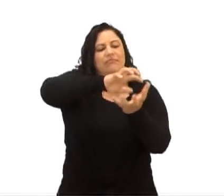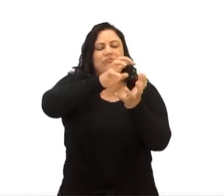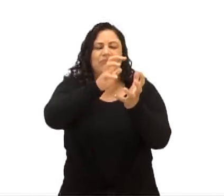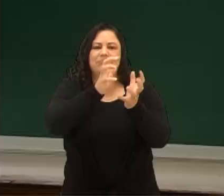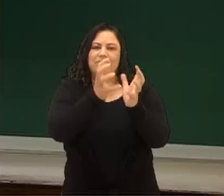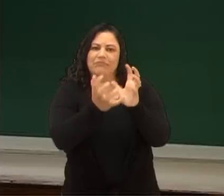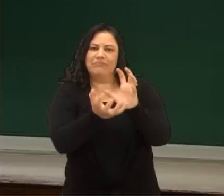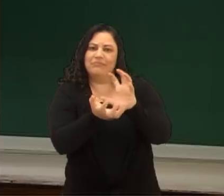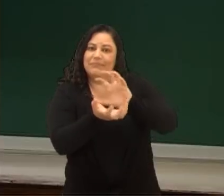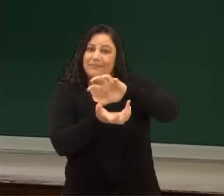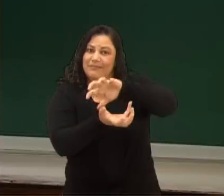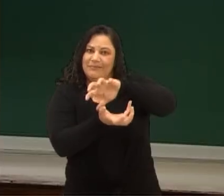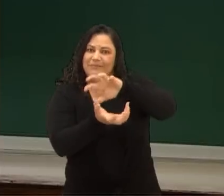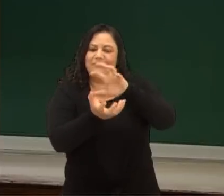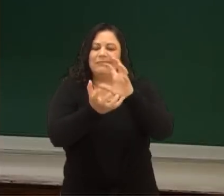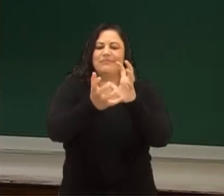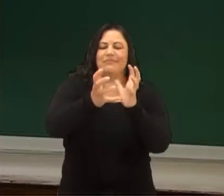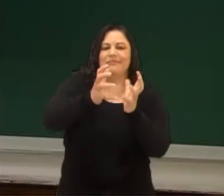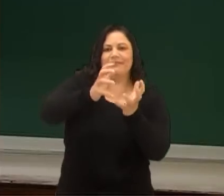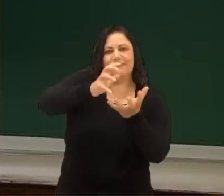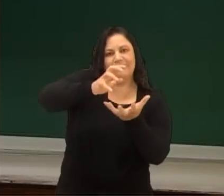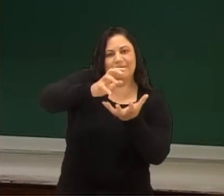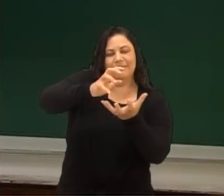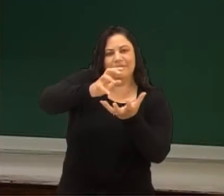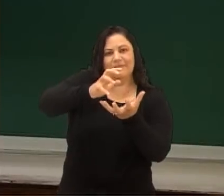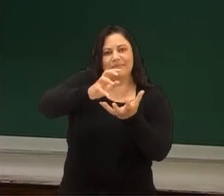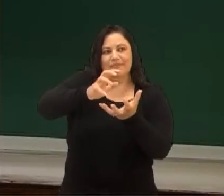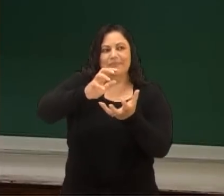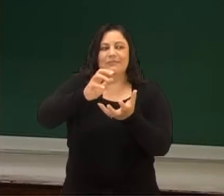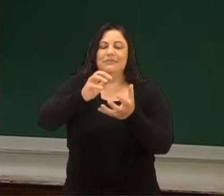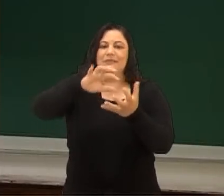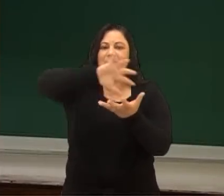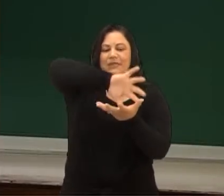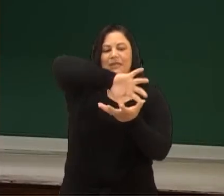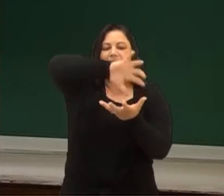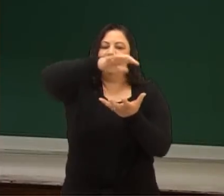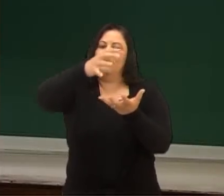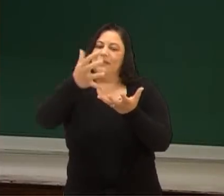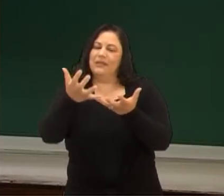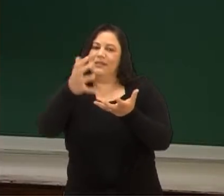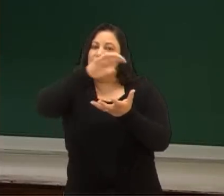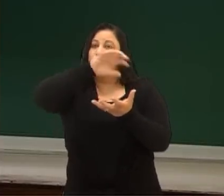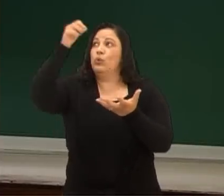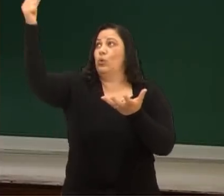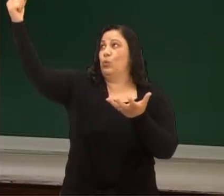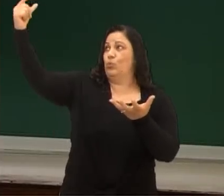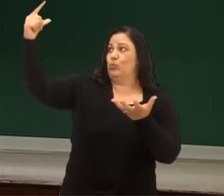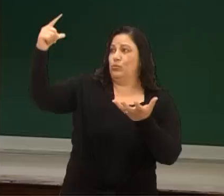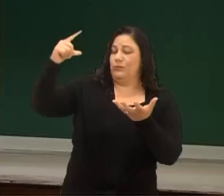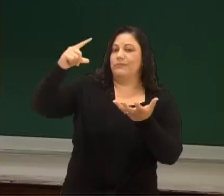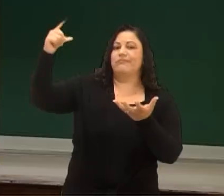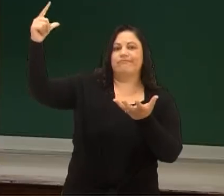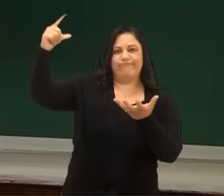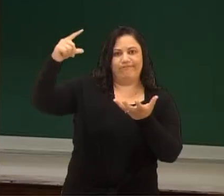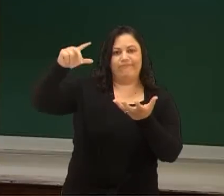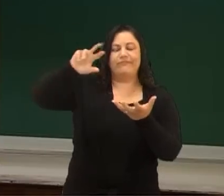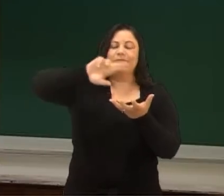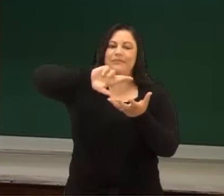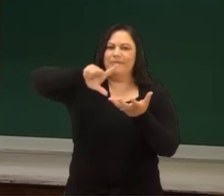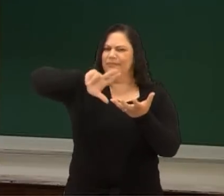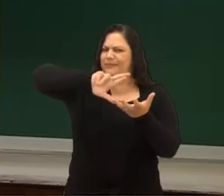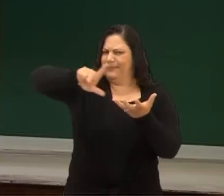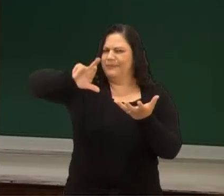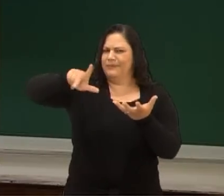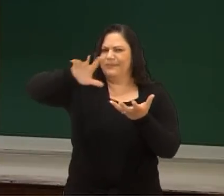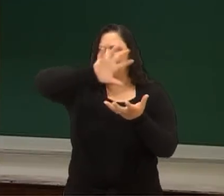arredondado que faz com que ela se pareça, né, um círculo lá. Então, isso faz com que o Sol ilumine de forma diferenciada